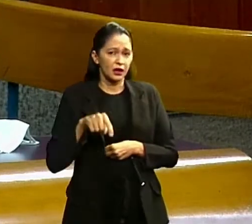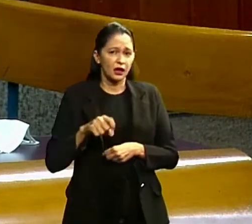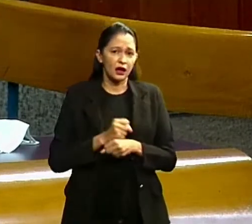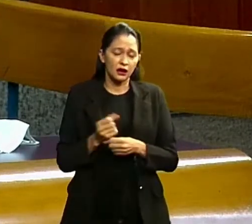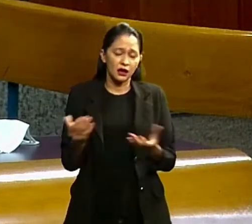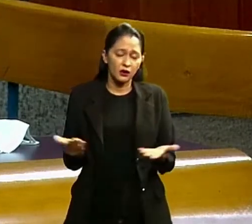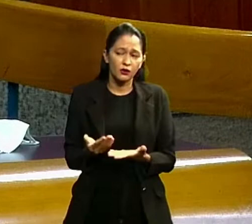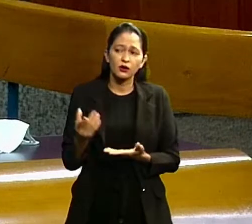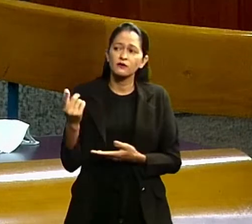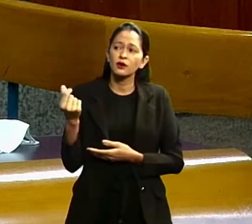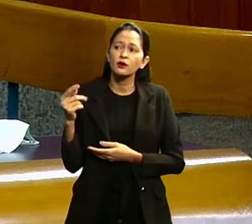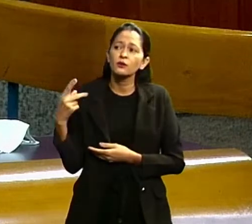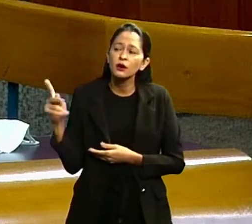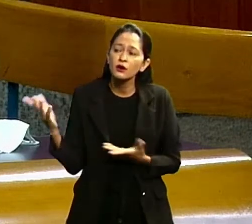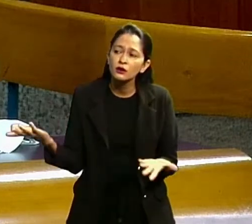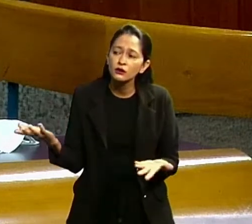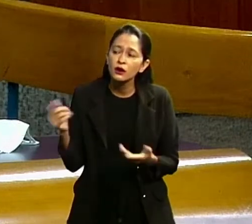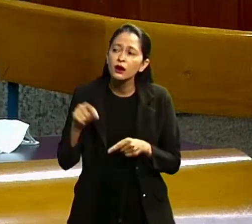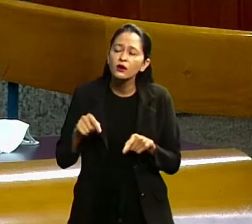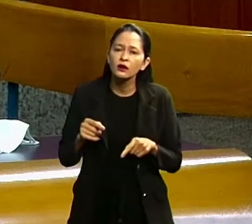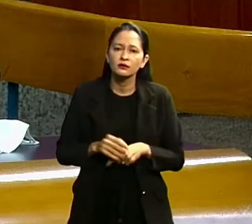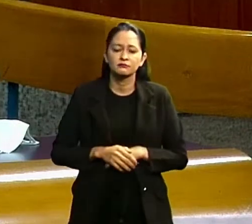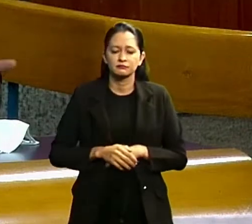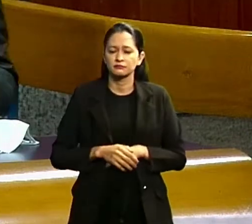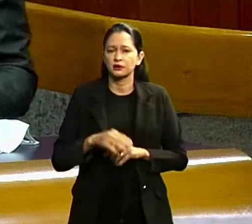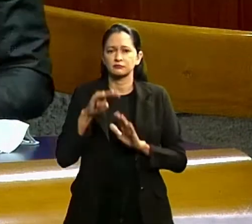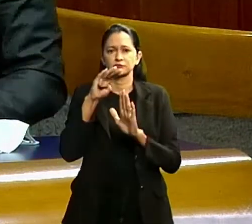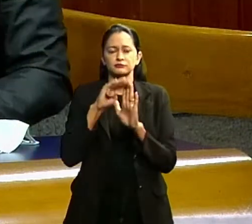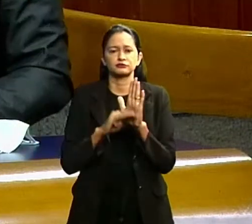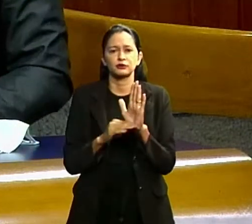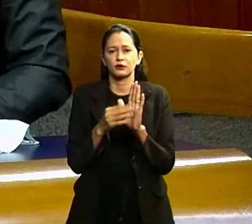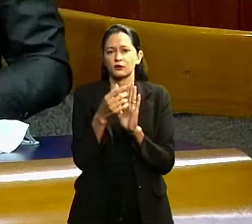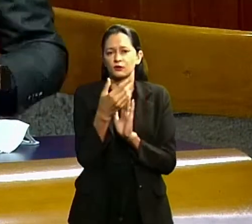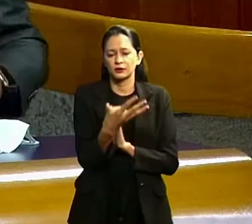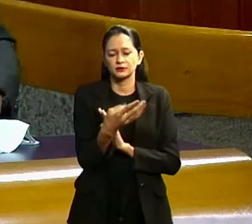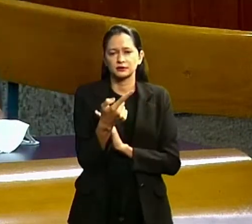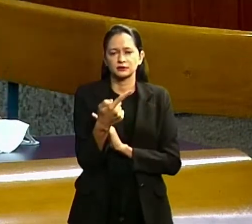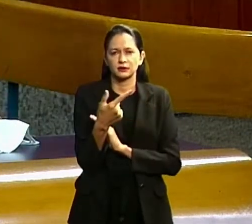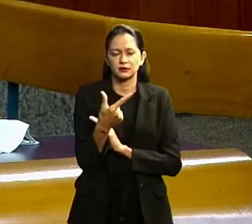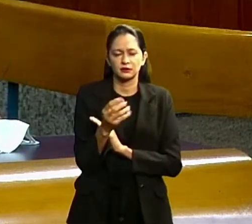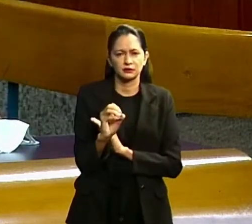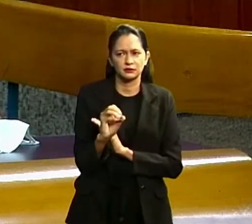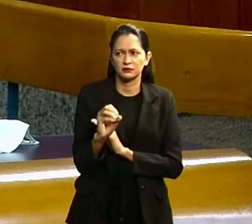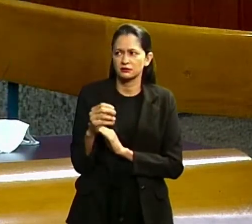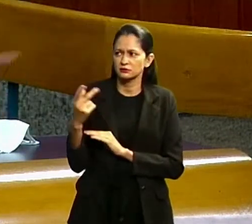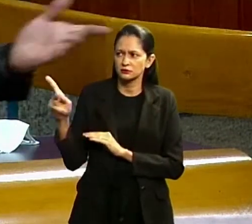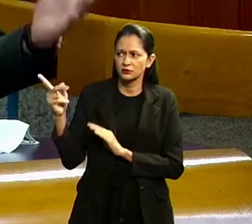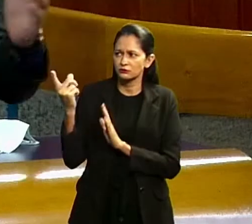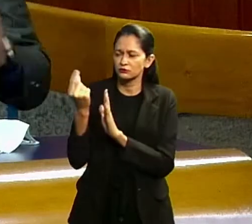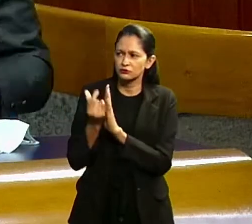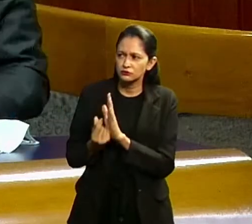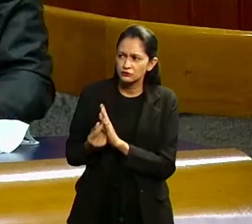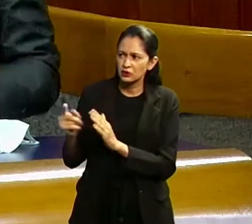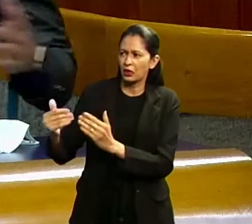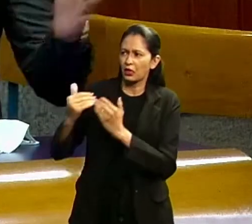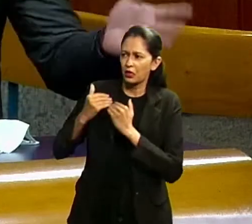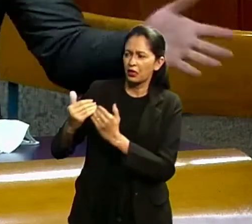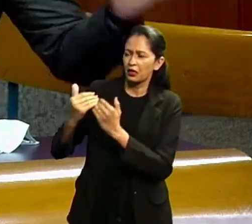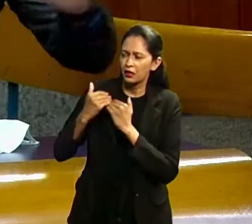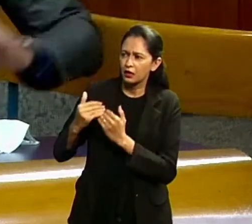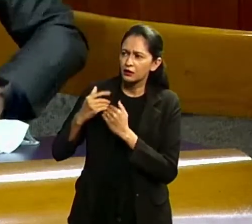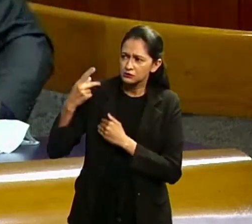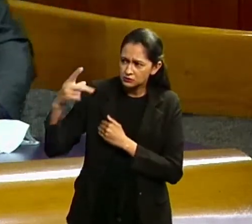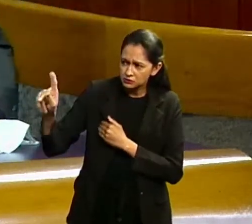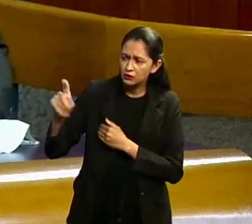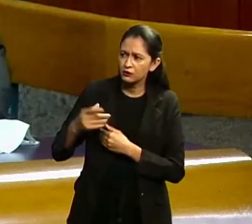dá o número dele. Fui lá pesquisar, 470, uai, seu IPTU reduziu, uai. Você estava me esculachando agora, seu